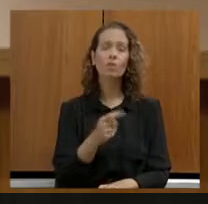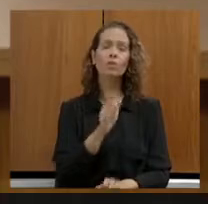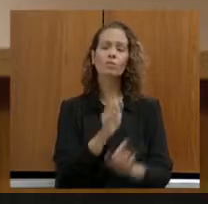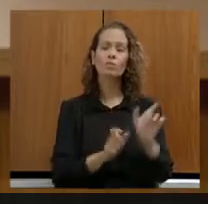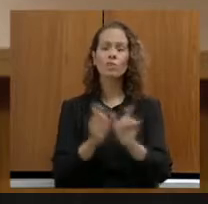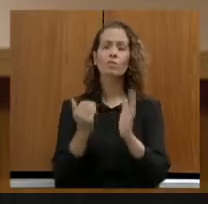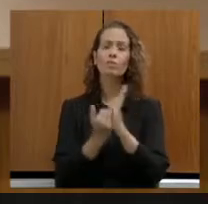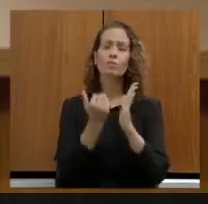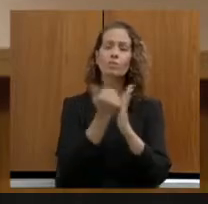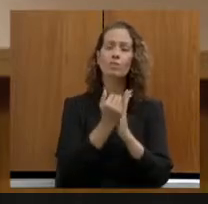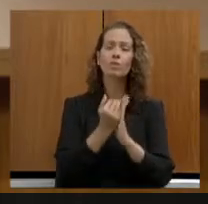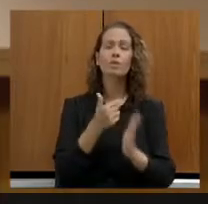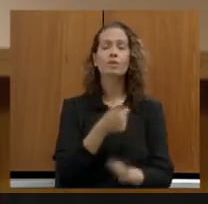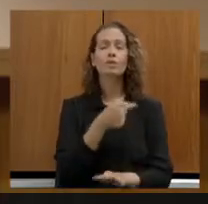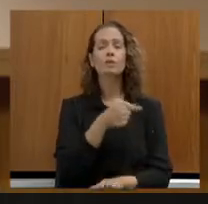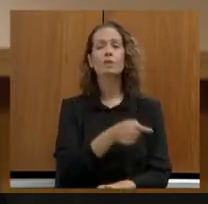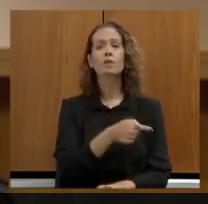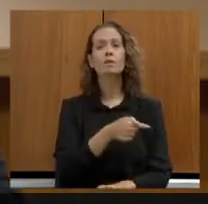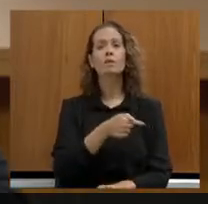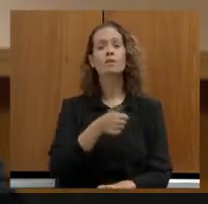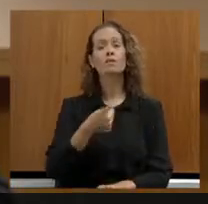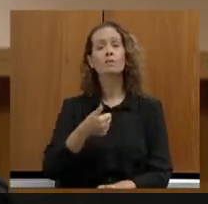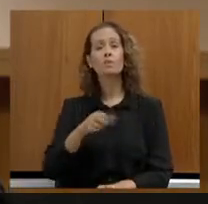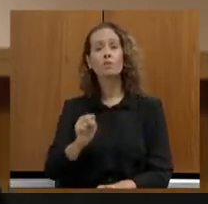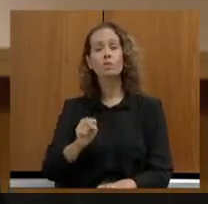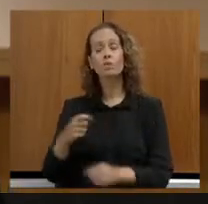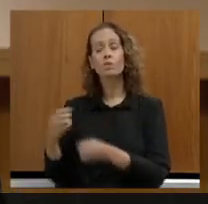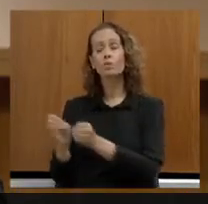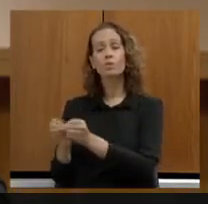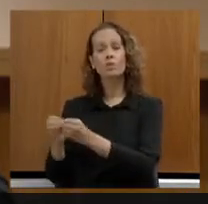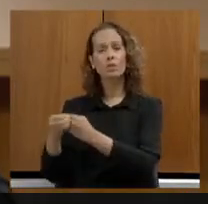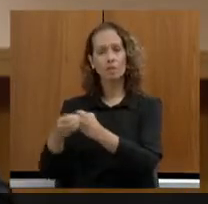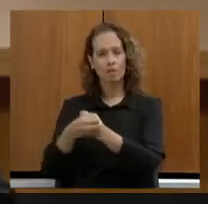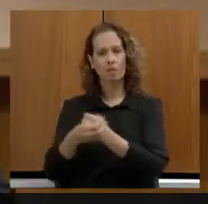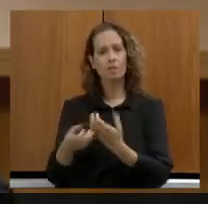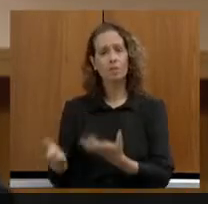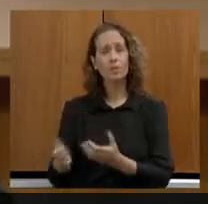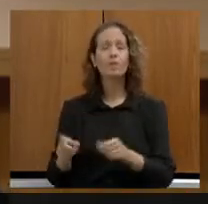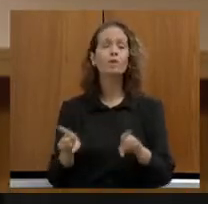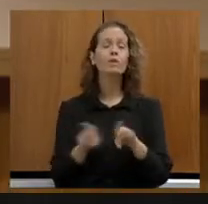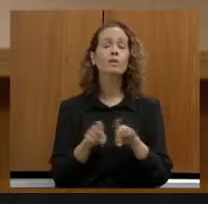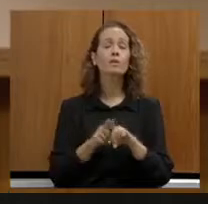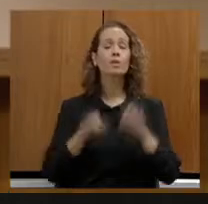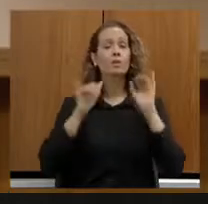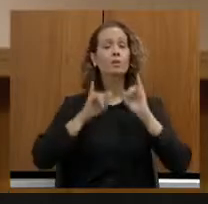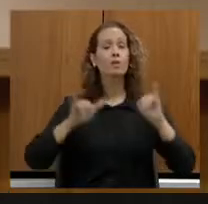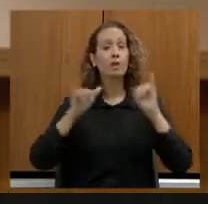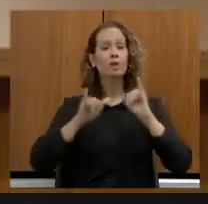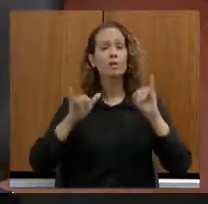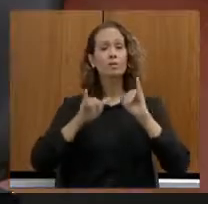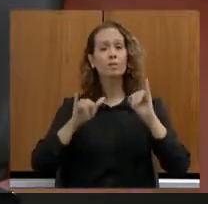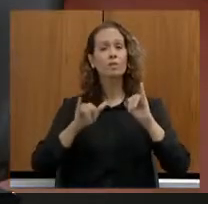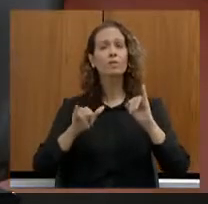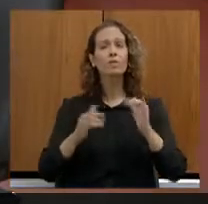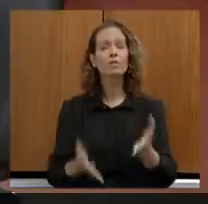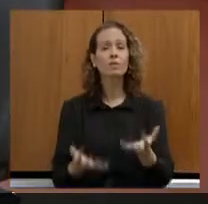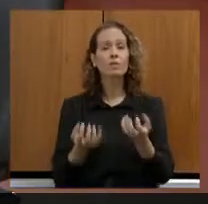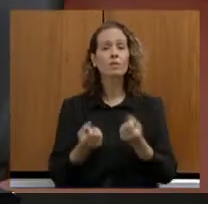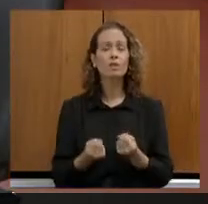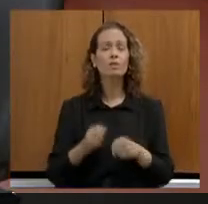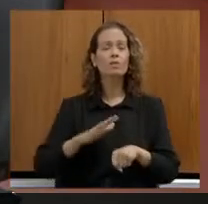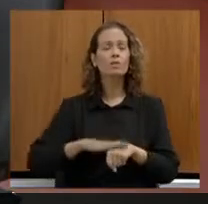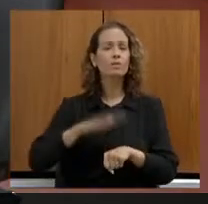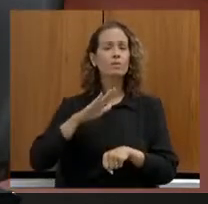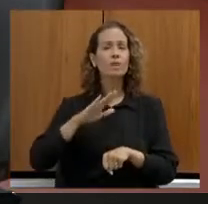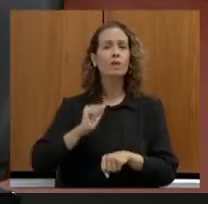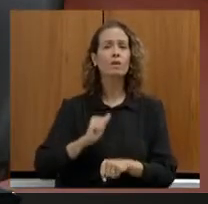em 618 municípios em todas as superintendências regionais e fazer o anúncio da concessão de mais de